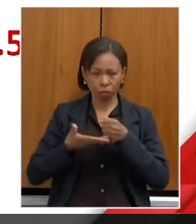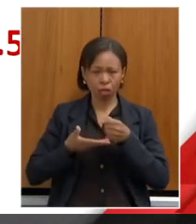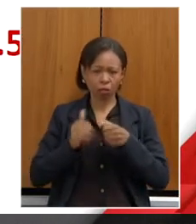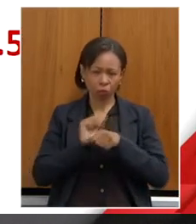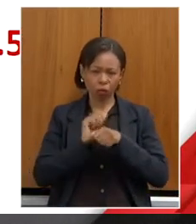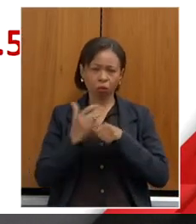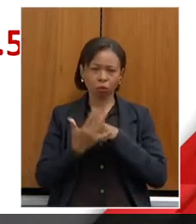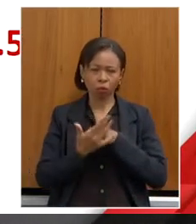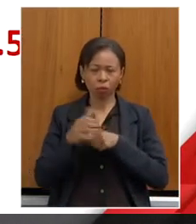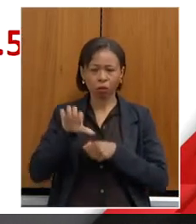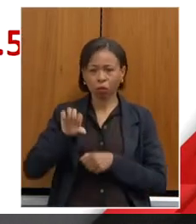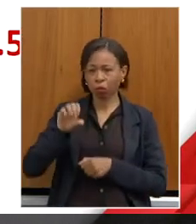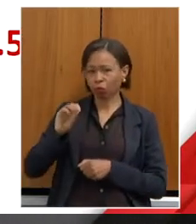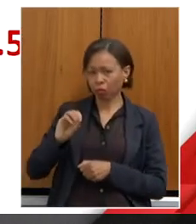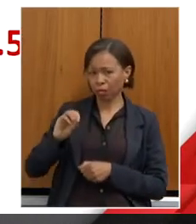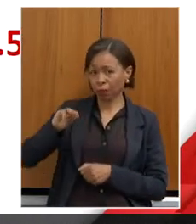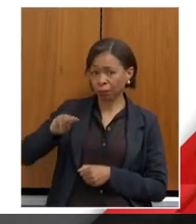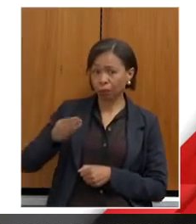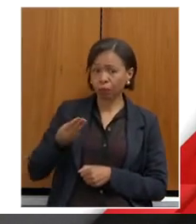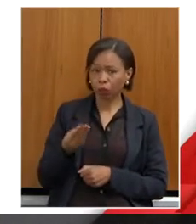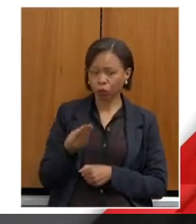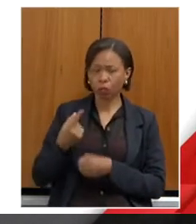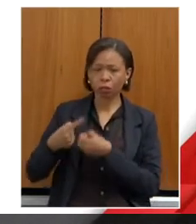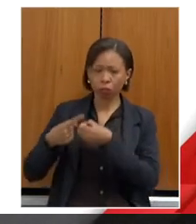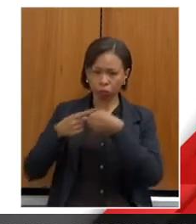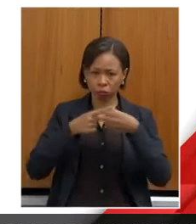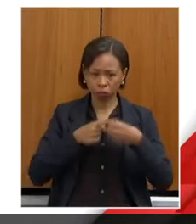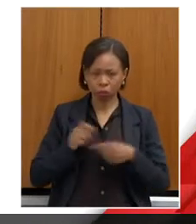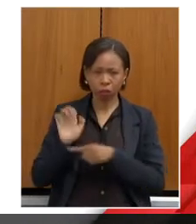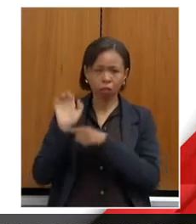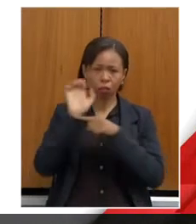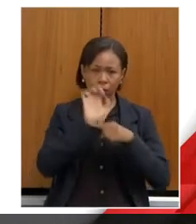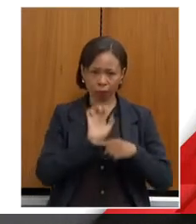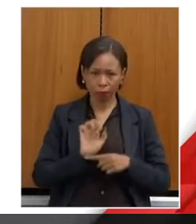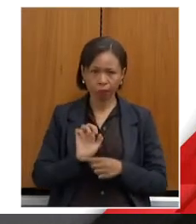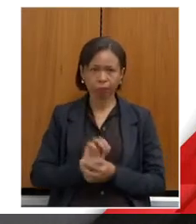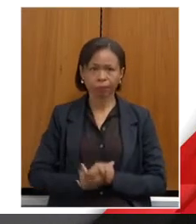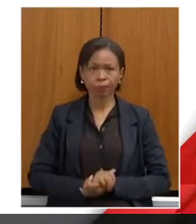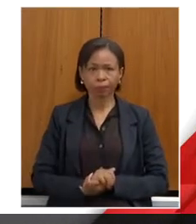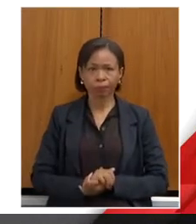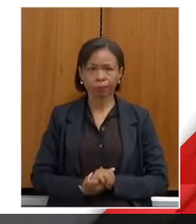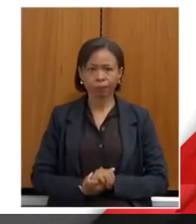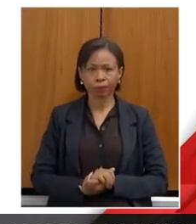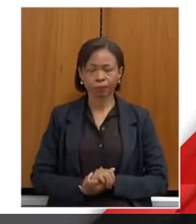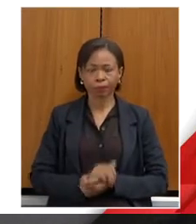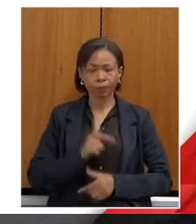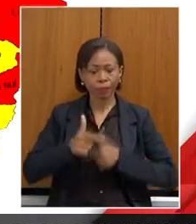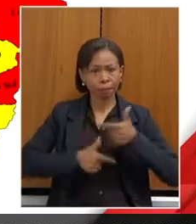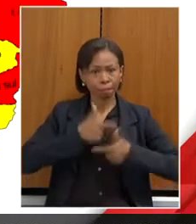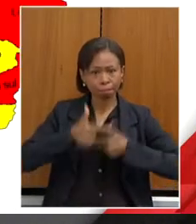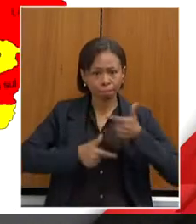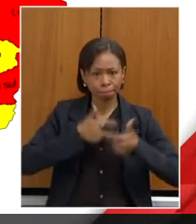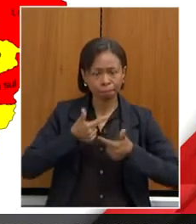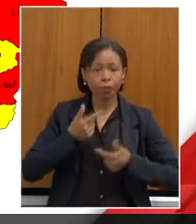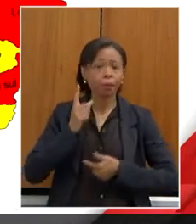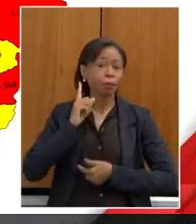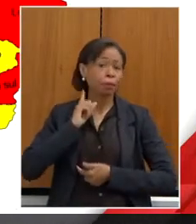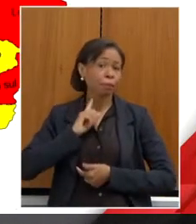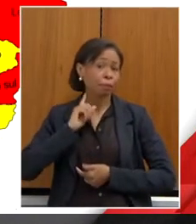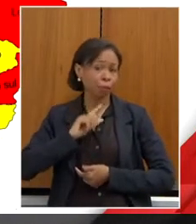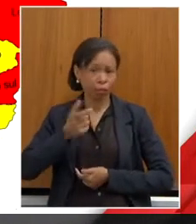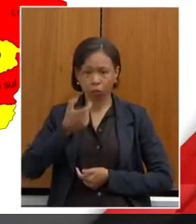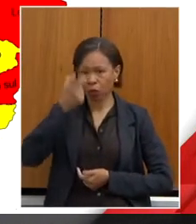aos municípios do estado. Pode passar. A Força Tarefa e Minas Consciente. Passe, por favor. Então,